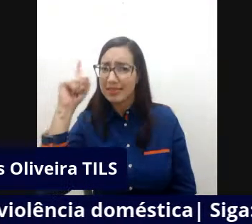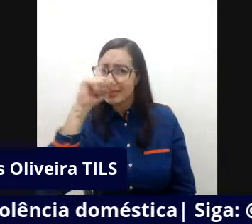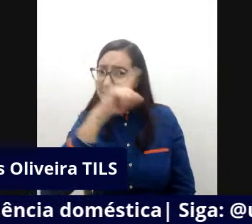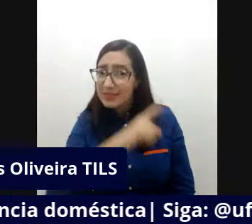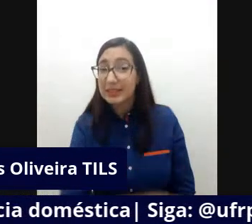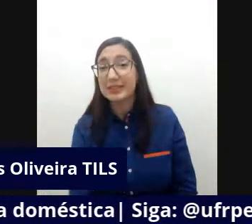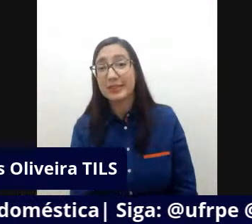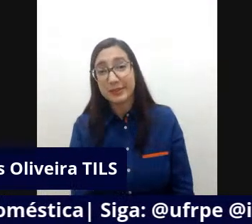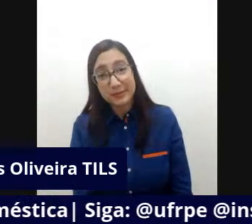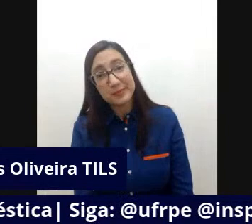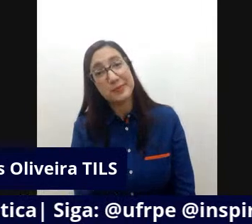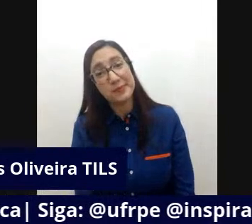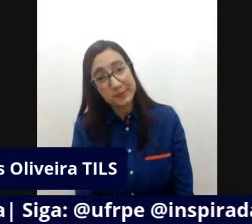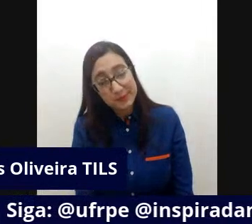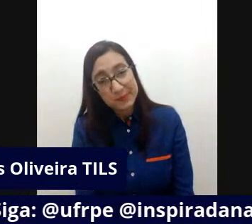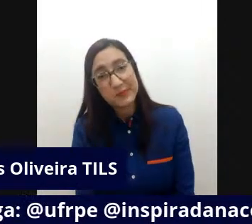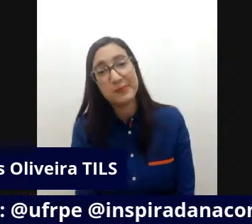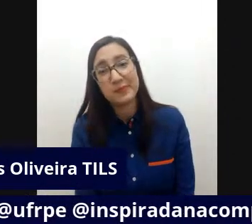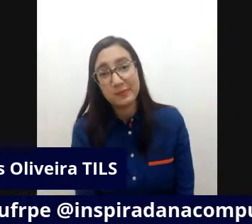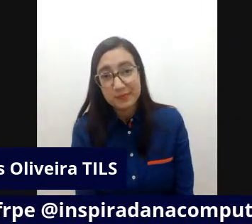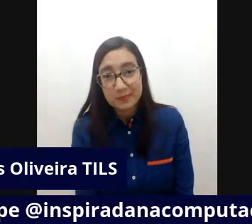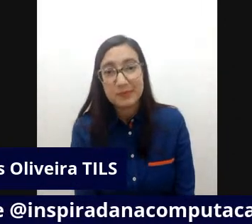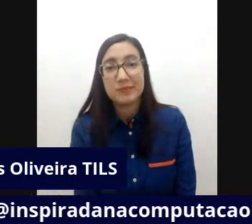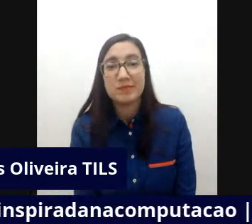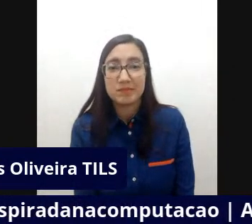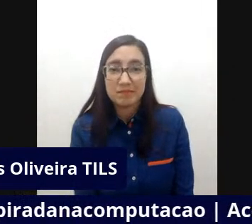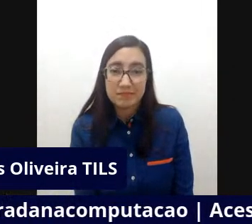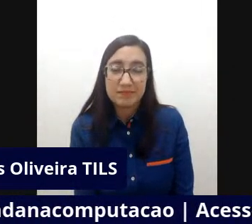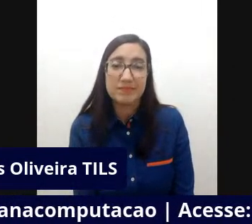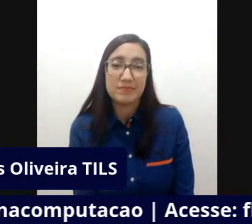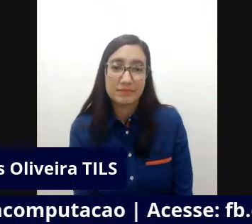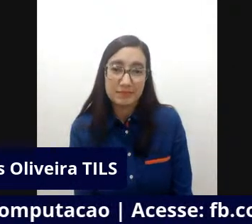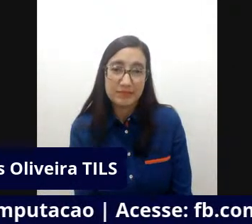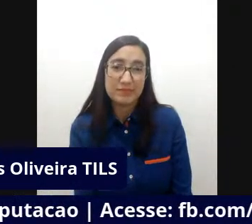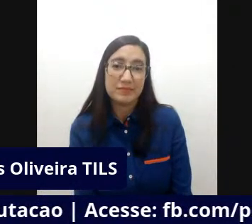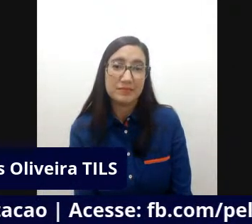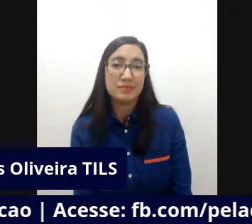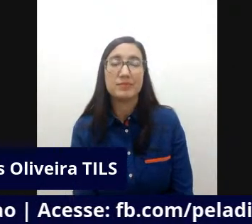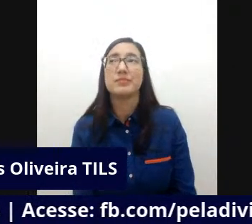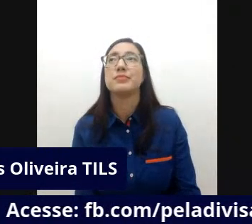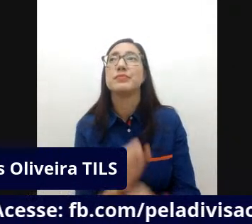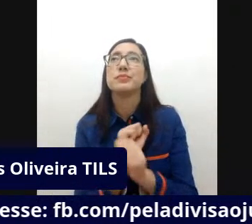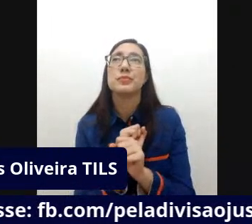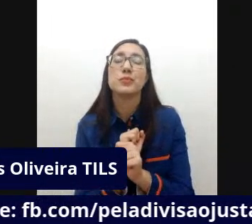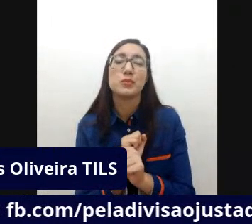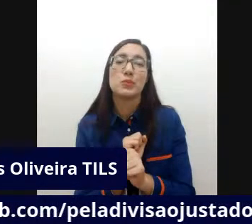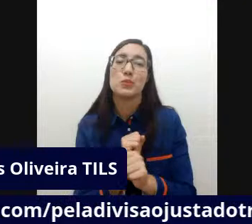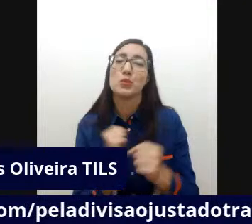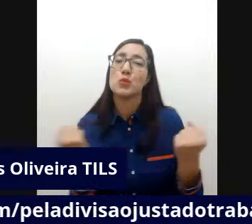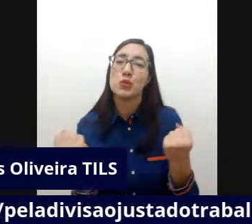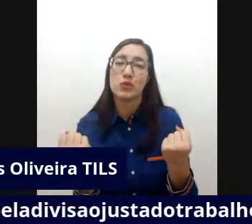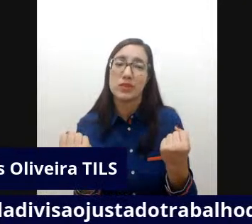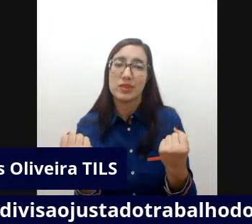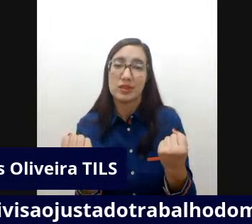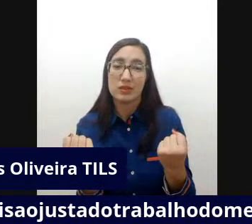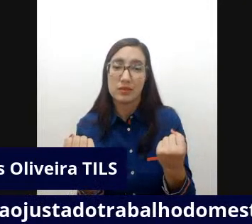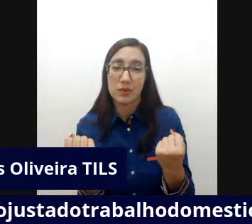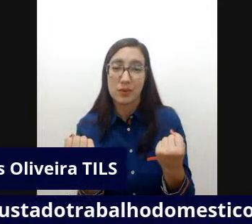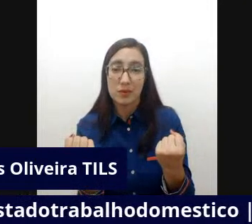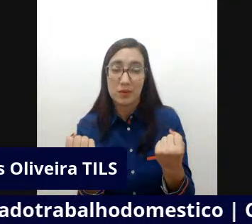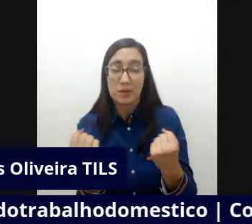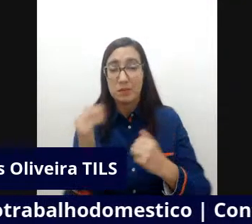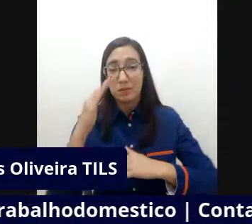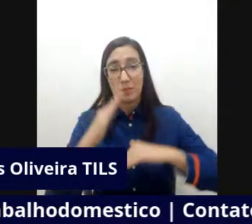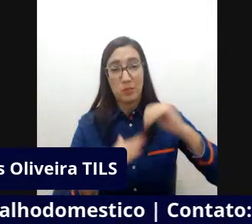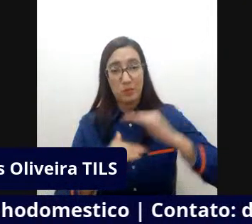é uma defesa que a Fenatrade nunca vai fazer, é que a trabalhadora doméstica, né, aquela que presta serviço apenas um dia, que ela